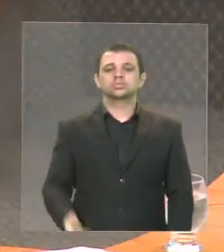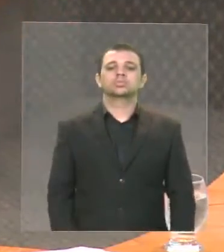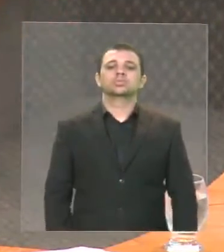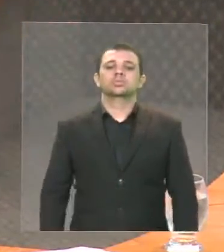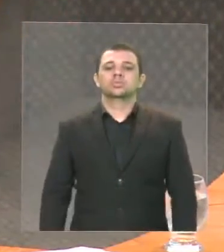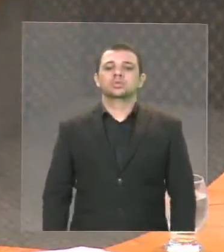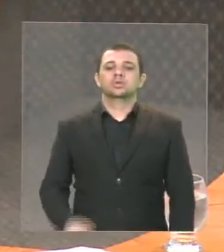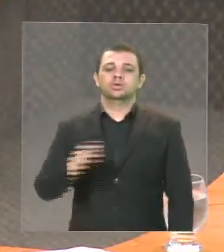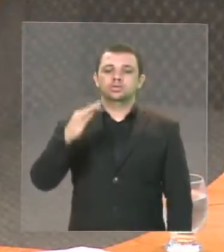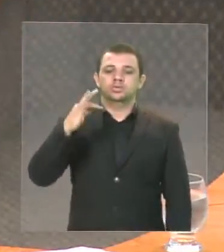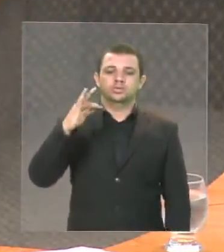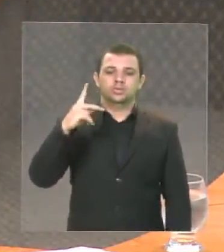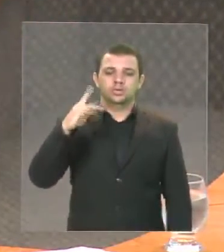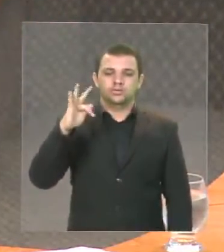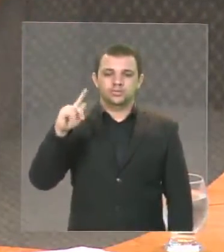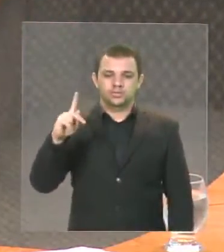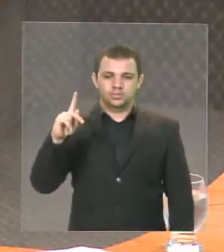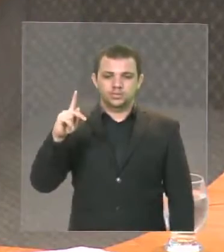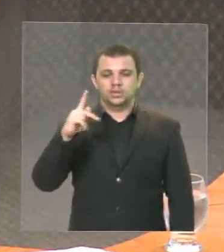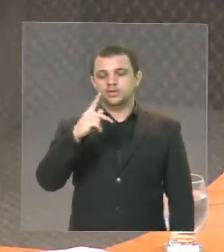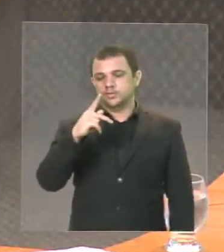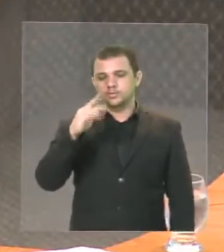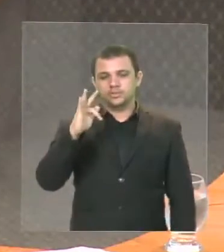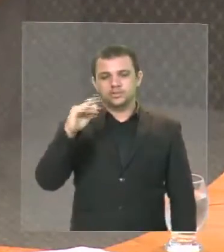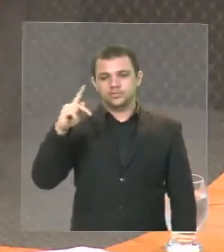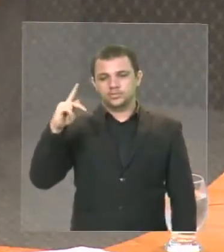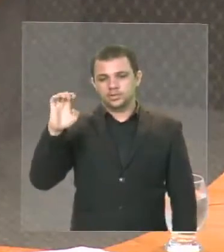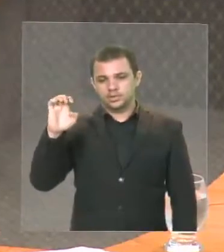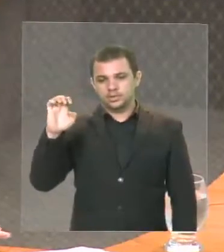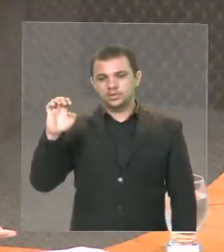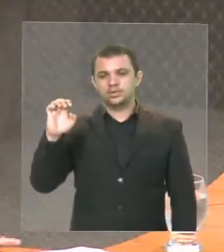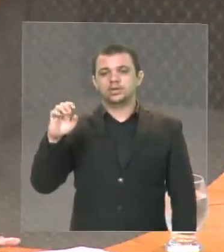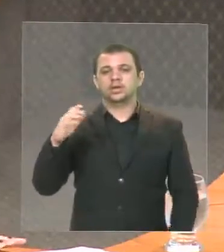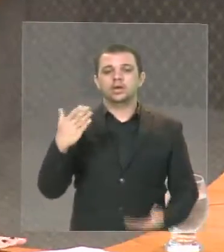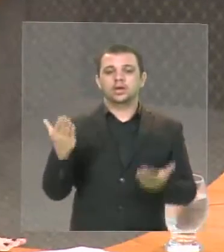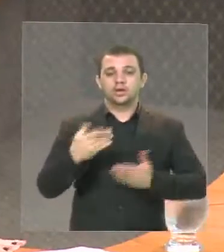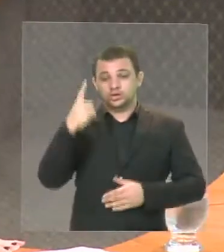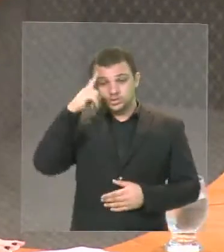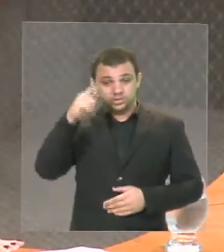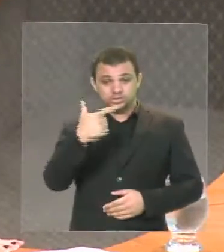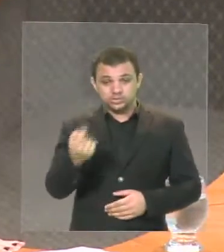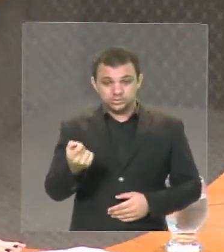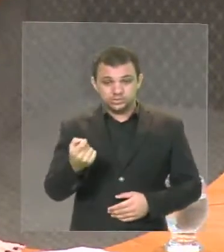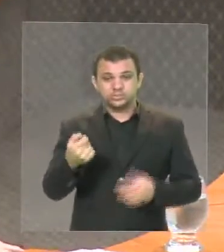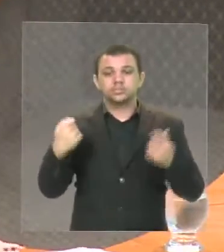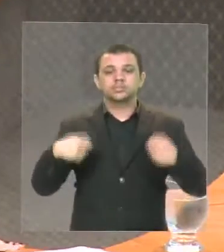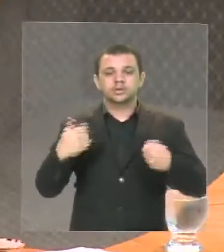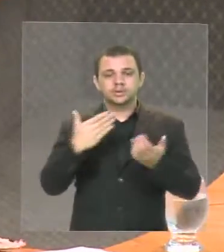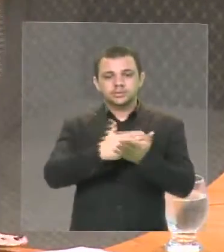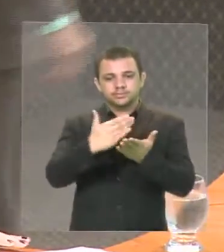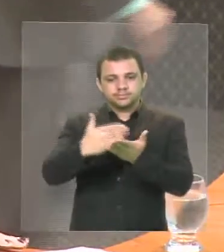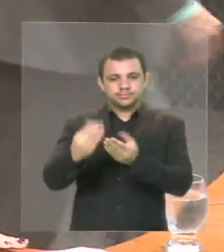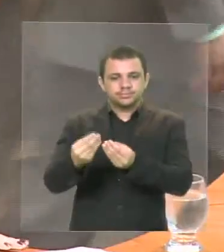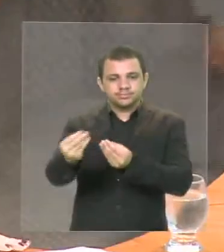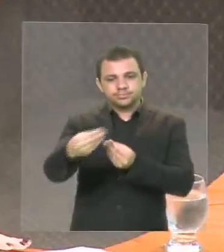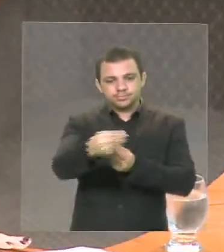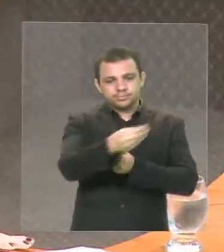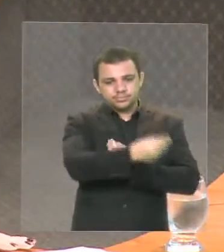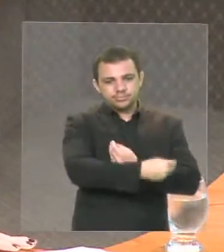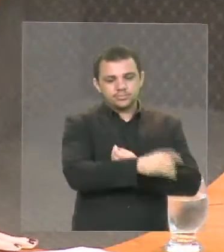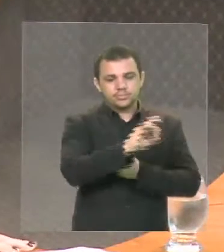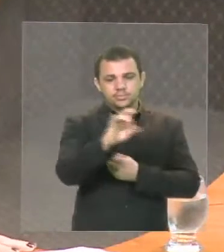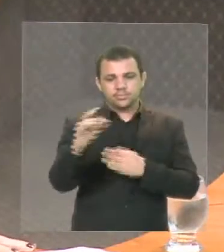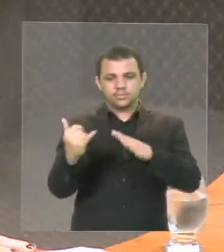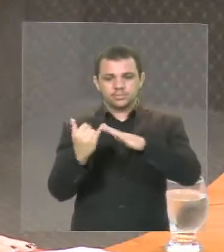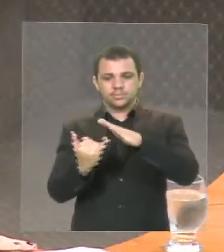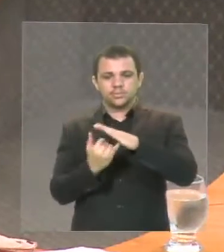do FPE, programado para o dia 20 deste mês, precisa ser dividida, levando-se em conta